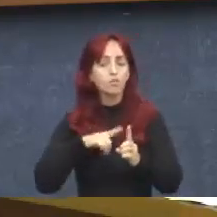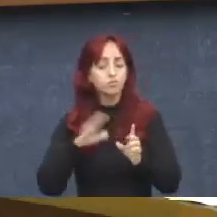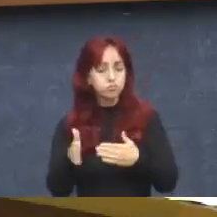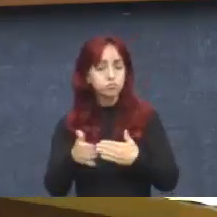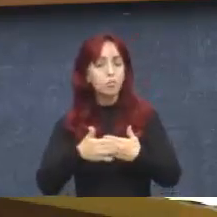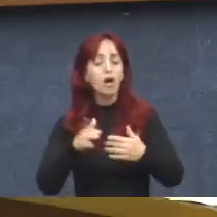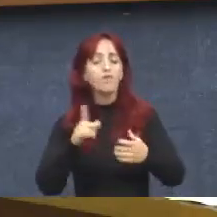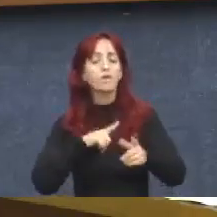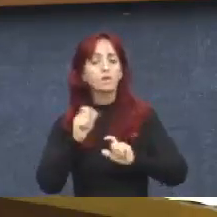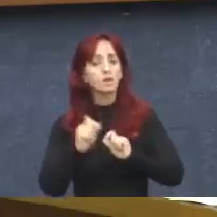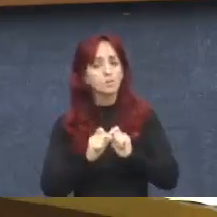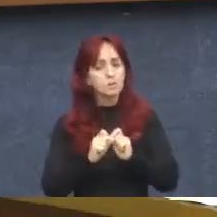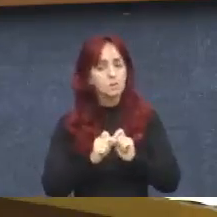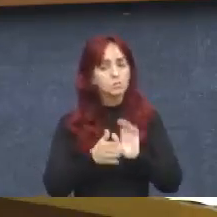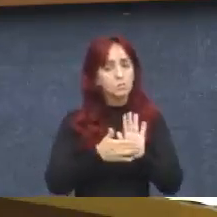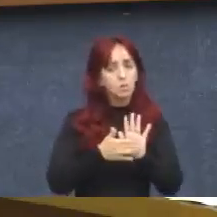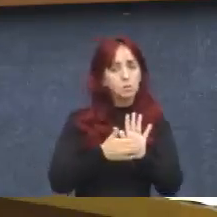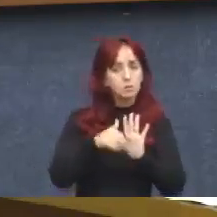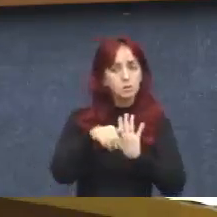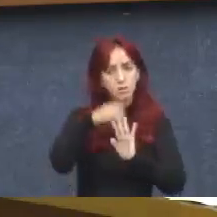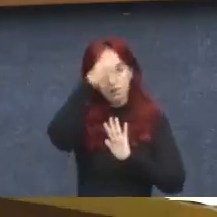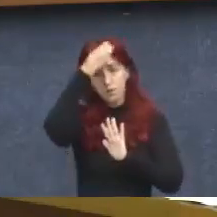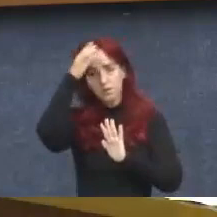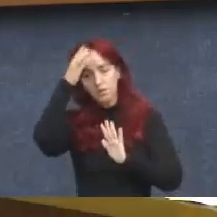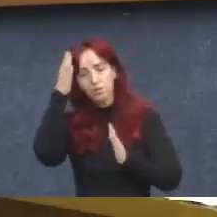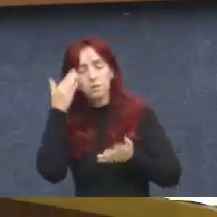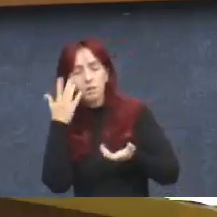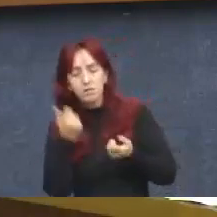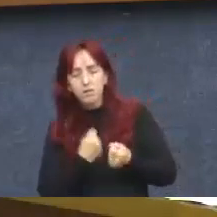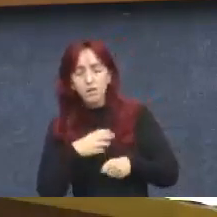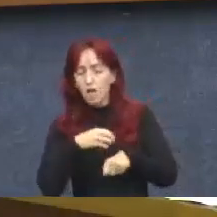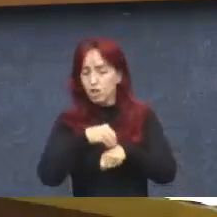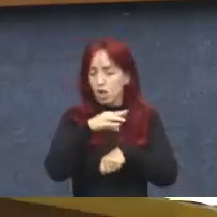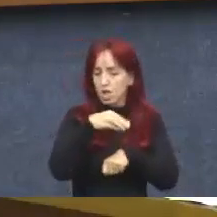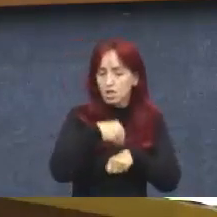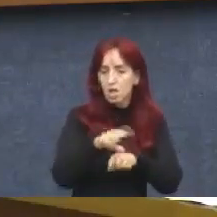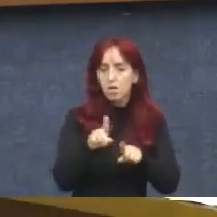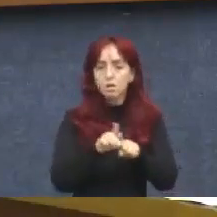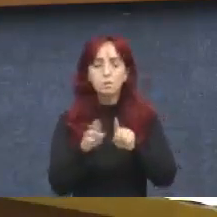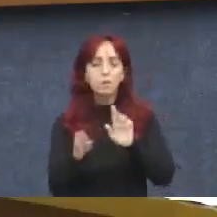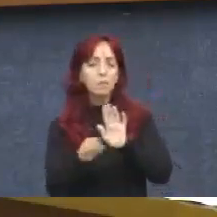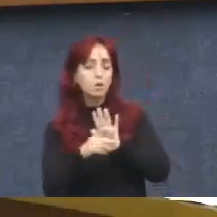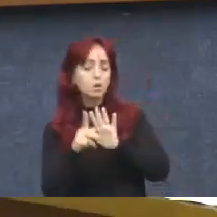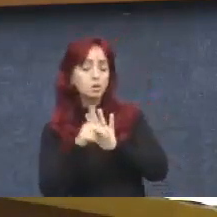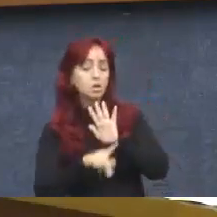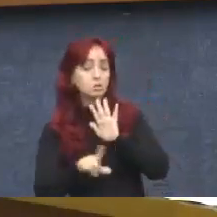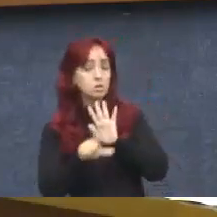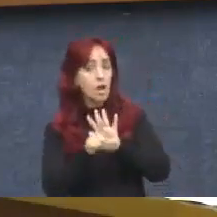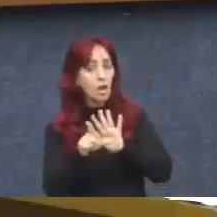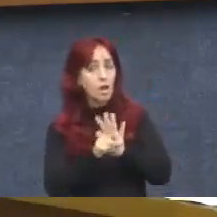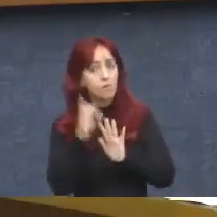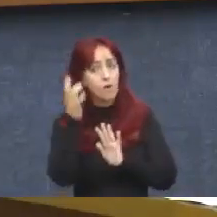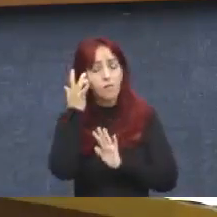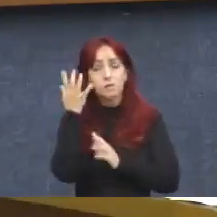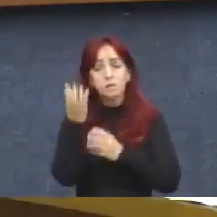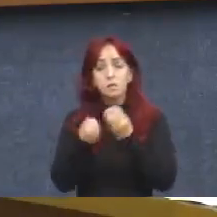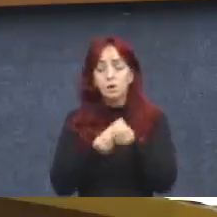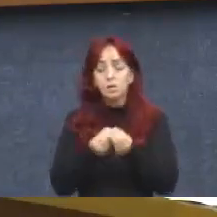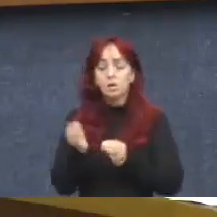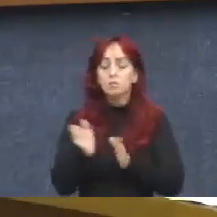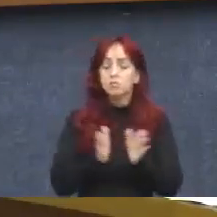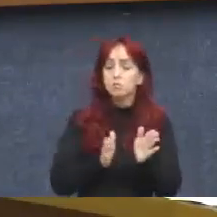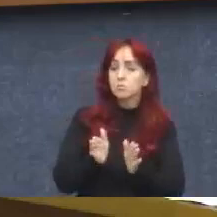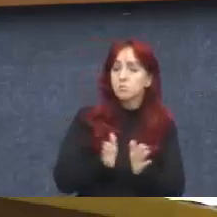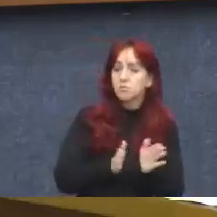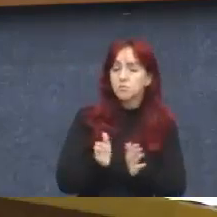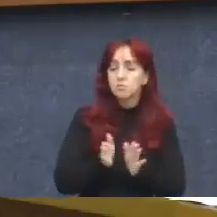Pelo que eu estou entendendo, né, presidente Gabriel, inclusive, indicações, projetos de lei, vai facilitar os mecanismos de participação